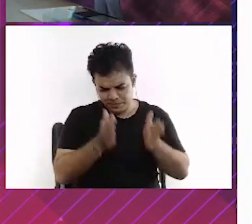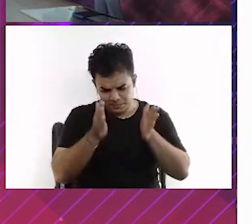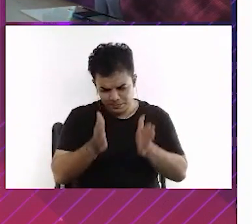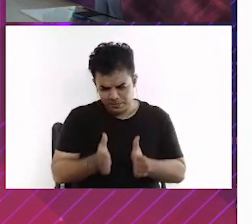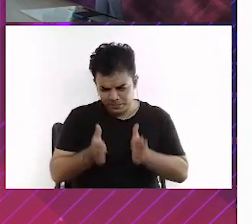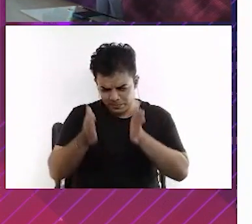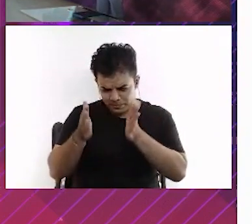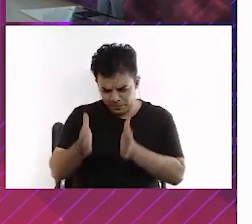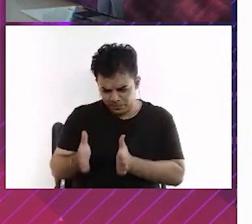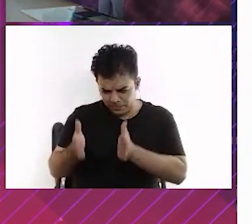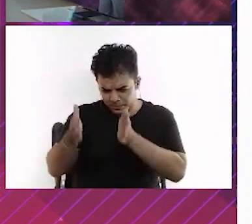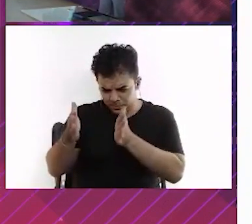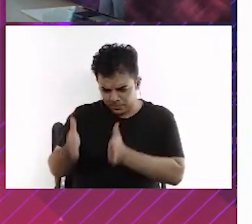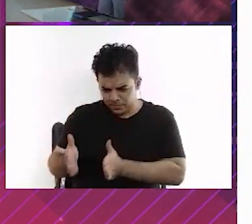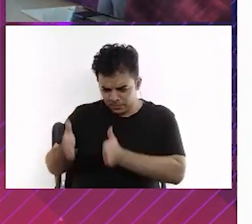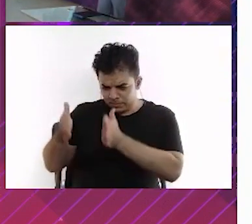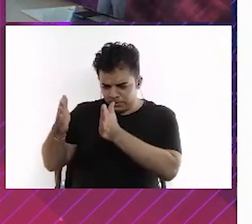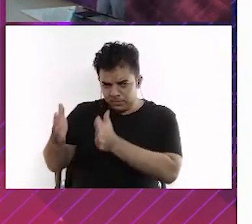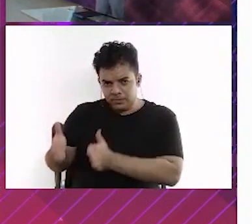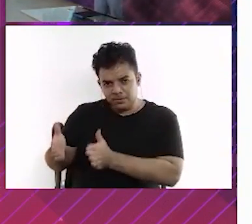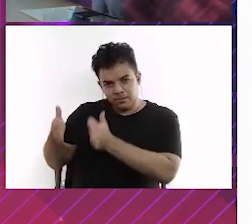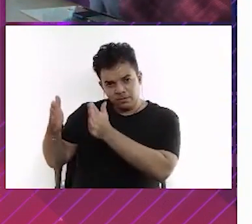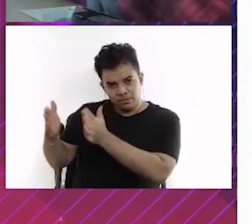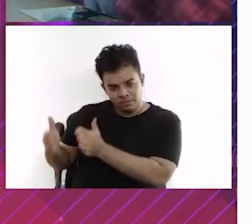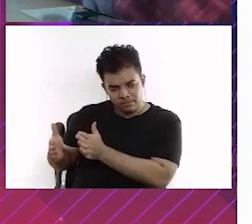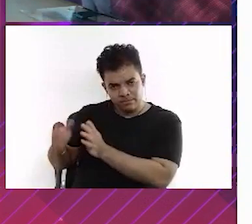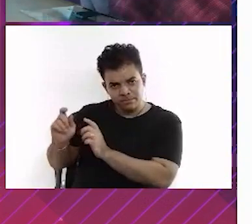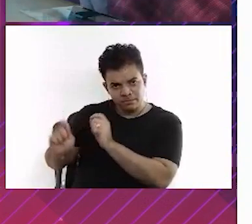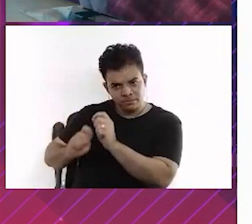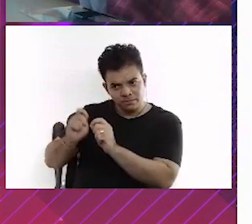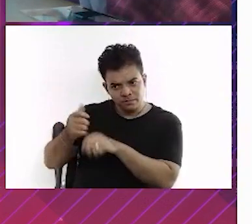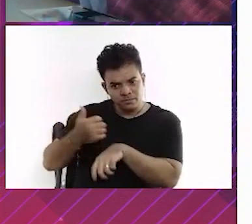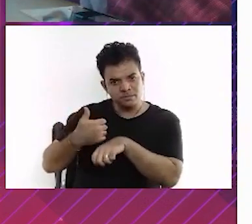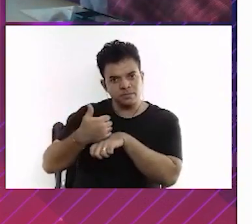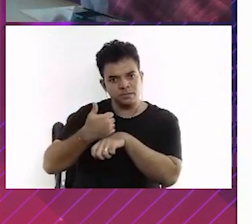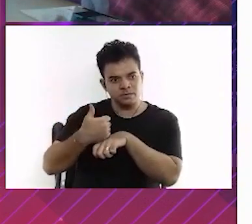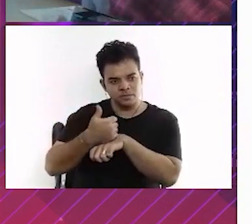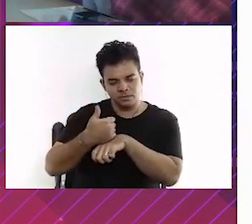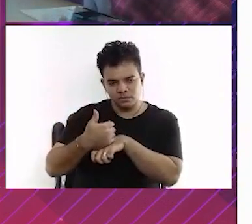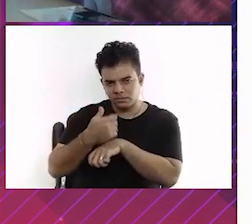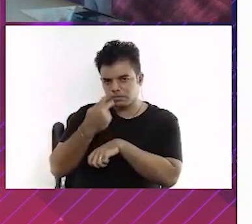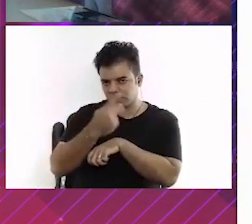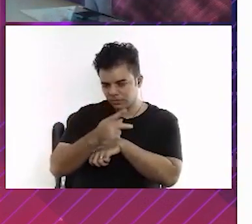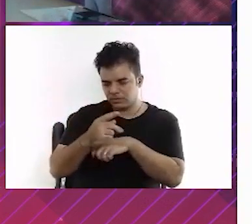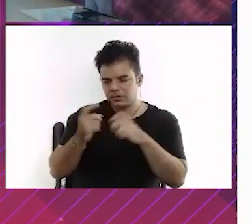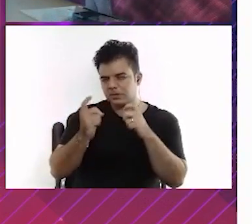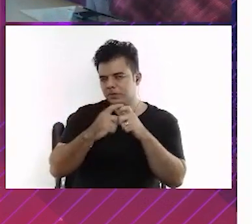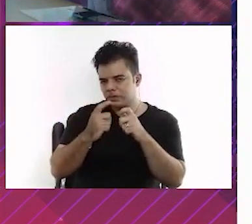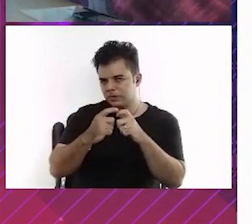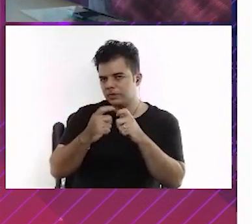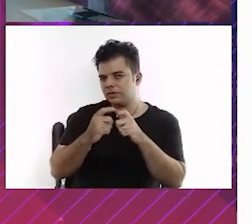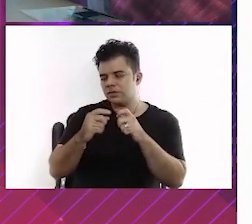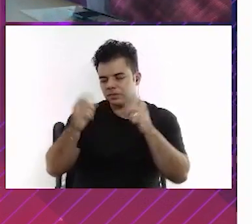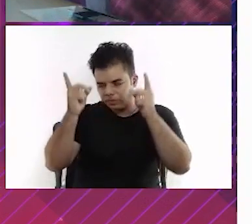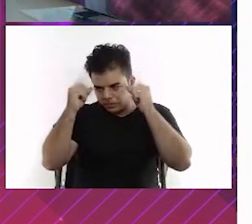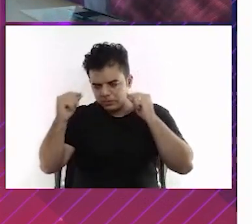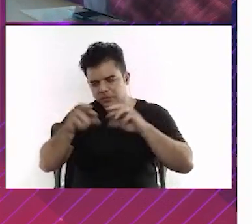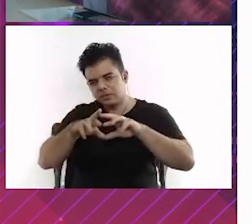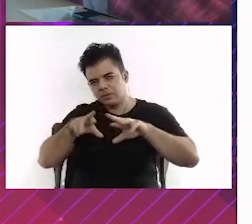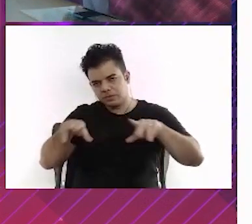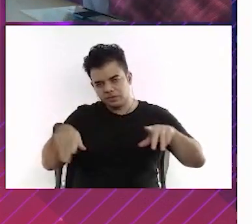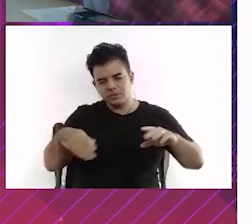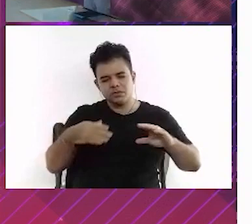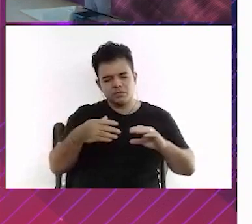ele em uma consulta a esses profissionais de saúde. Então, a gente acabou refinando o Canvas